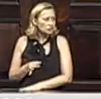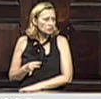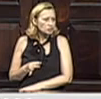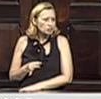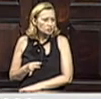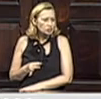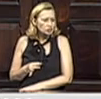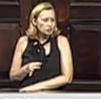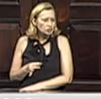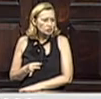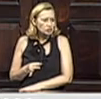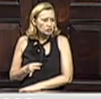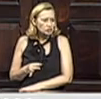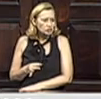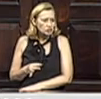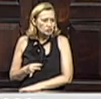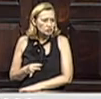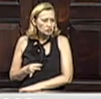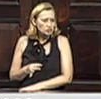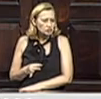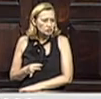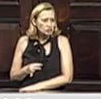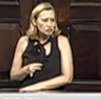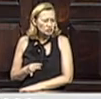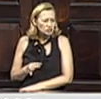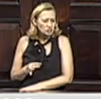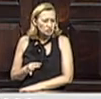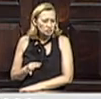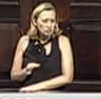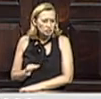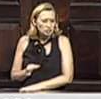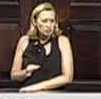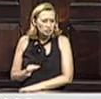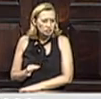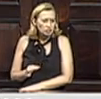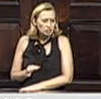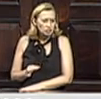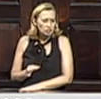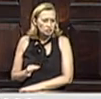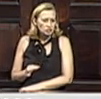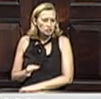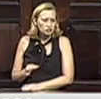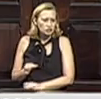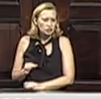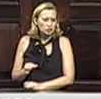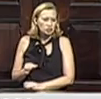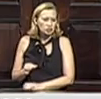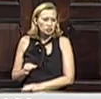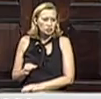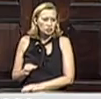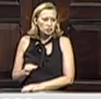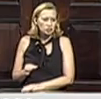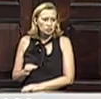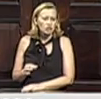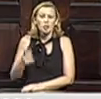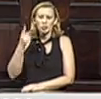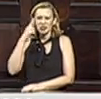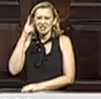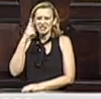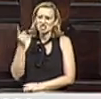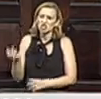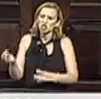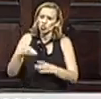Deputado 38. Eu apresentei igual emenda e imaginei que tivesse sido incluída também, deputado Jânio